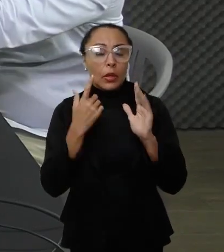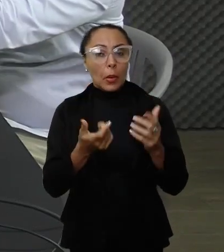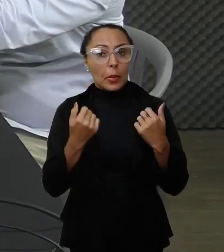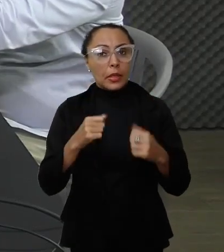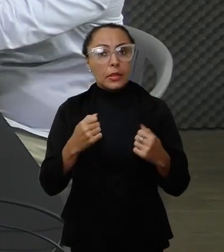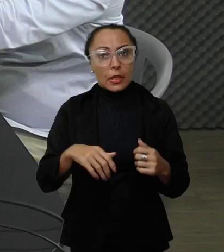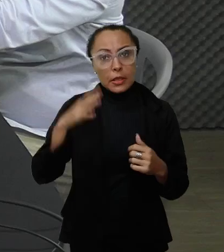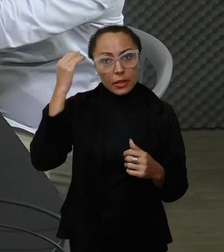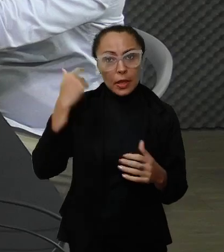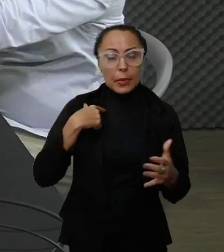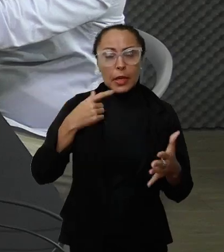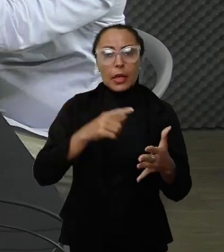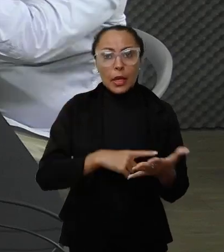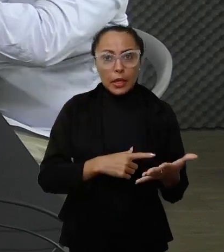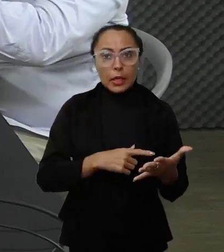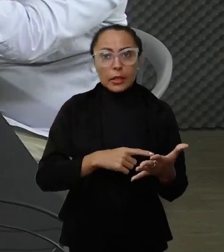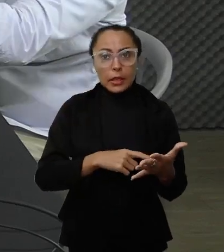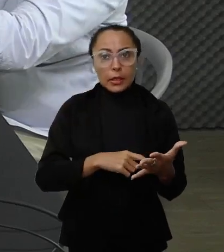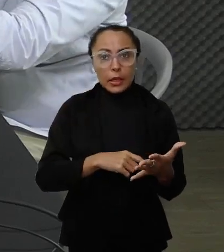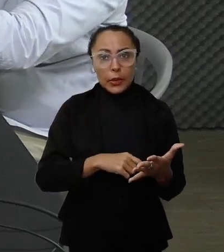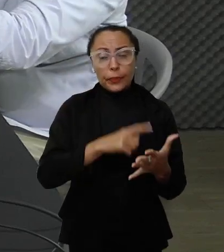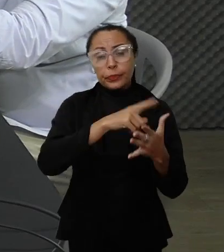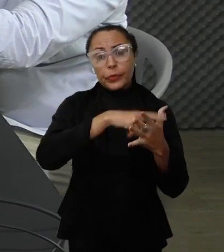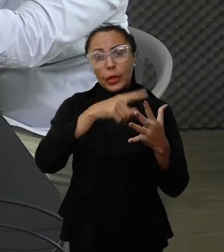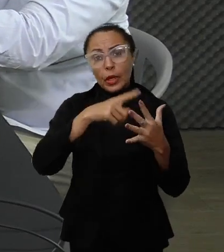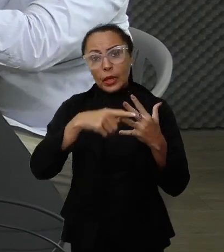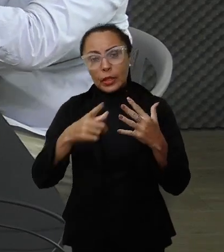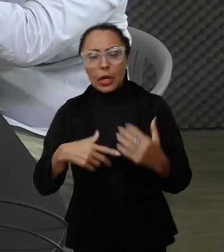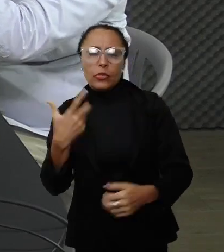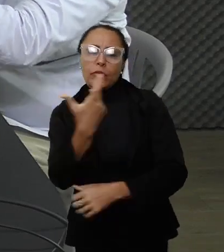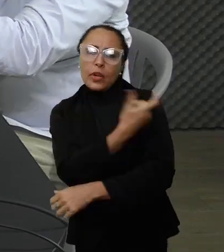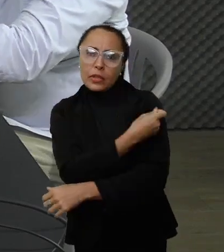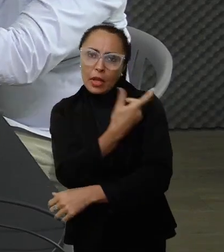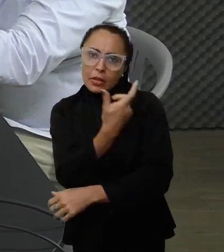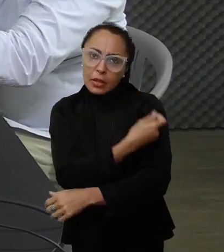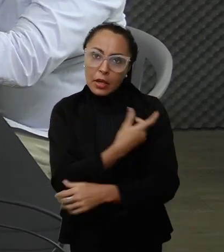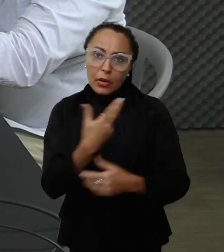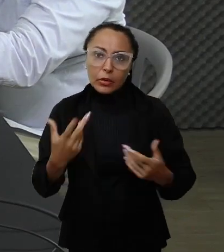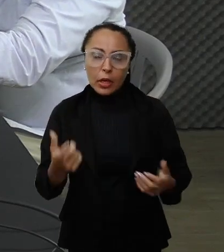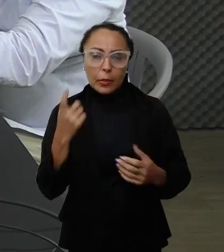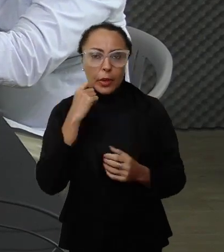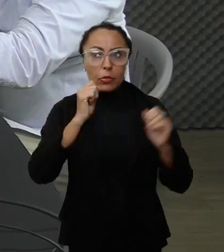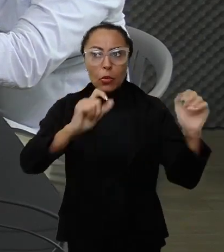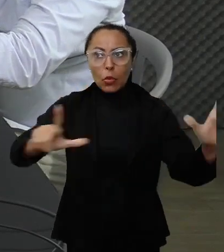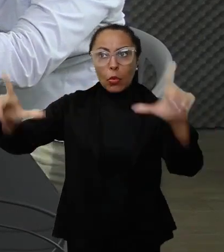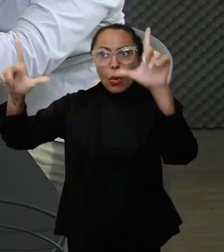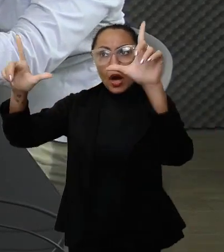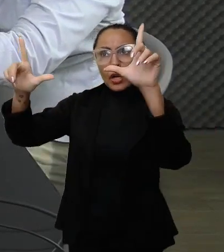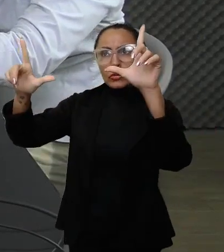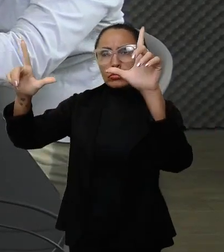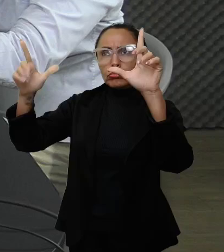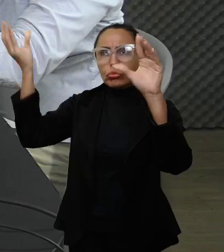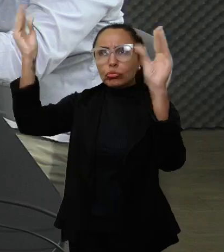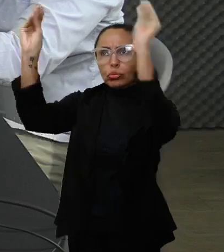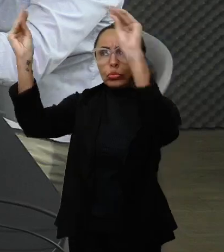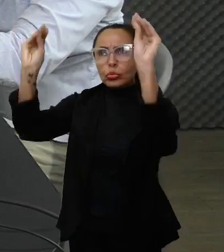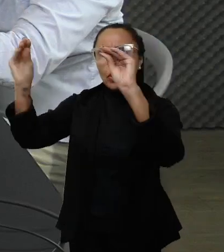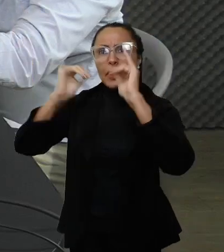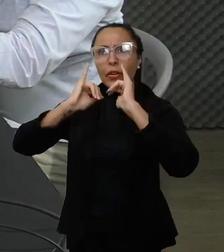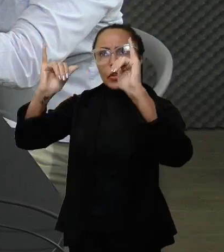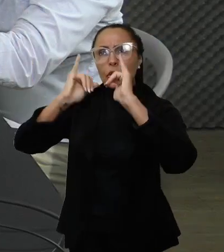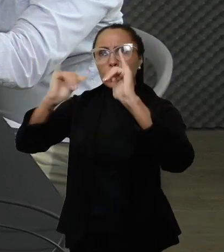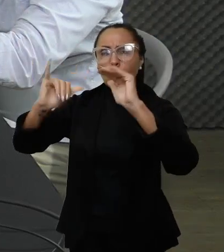do calendário de vacinação. Se tem filho, tem que levar o filho para vacinar. Então, sabe aquele quadro de avisos? Sim. Aquilo ali é comunicação social.